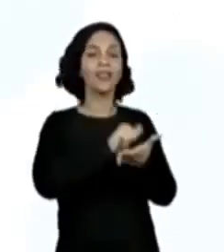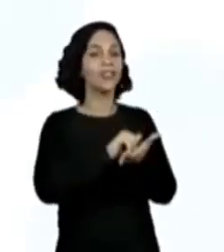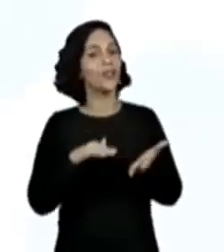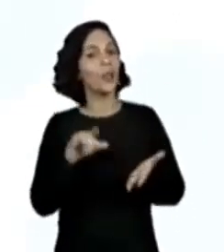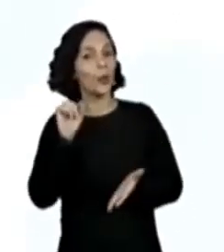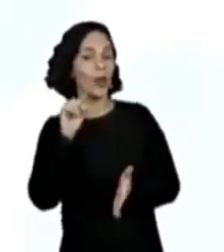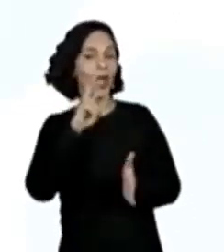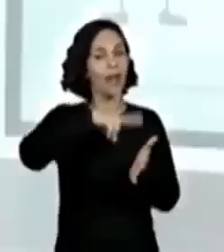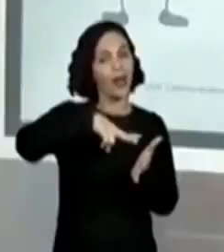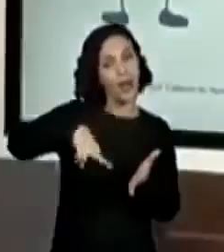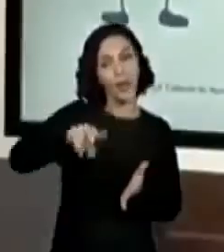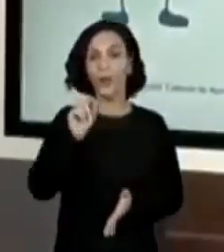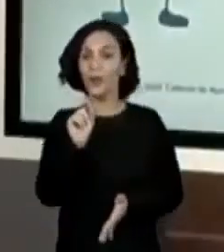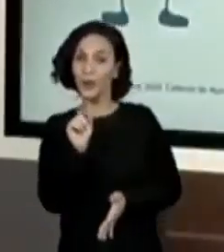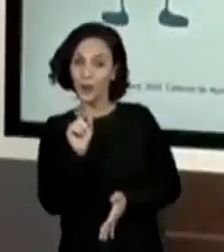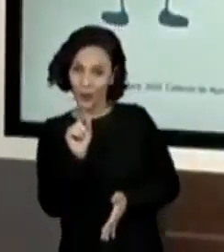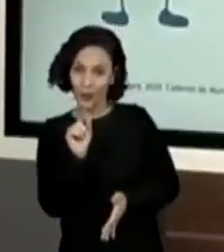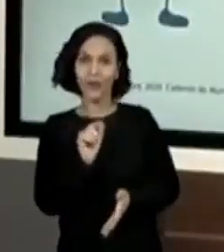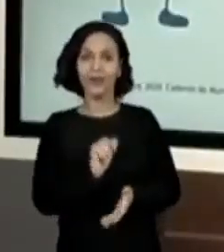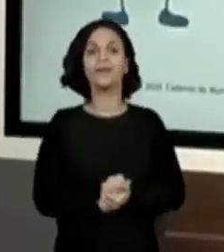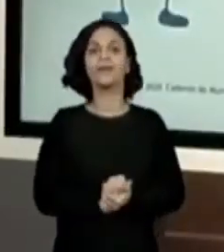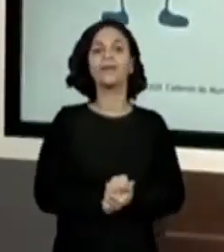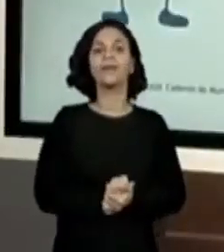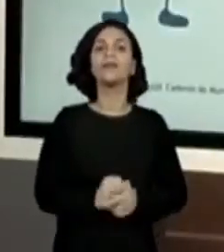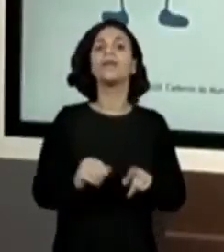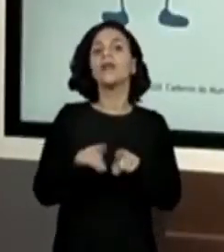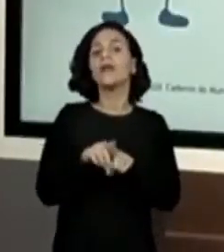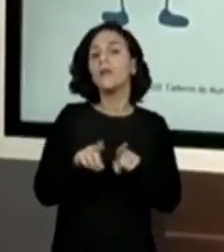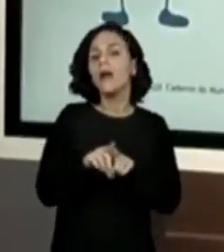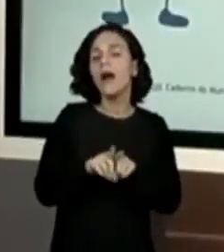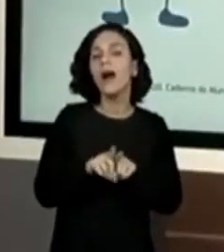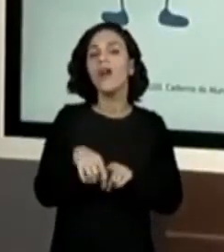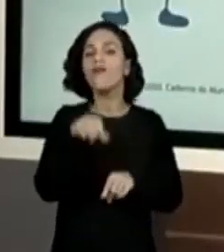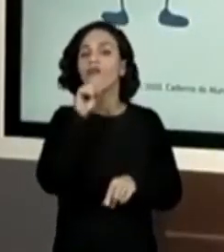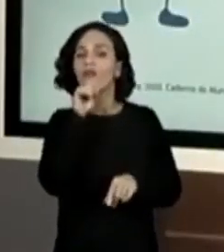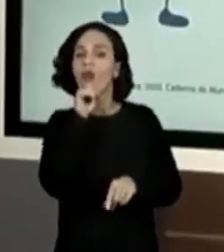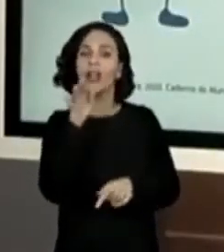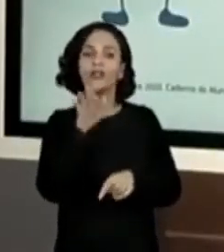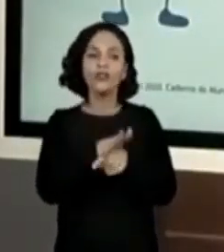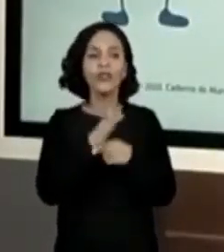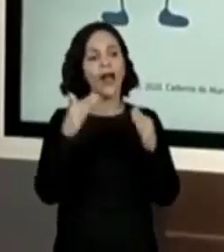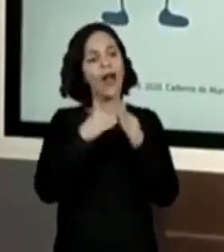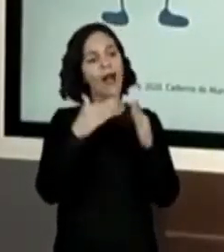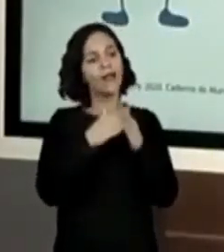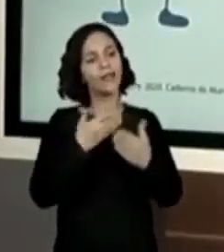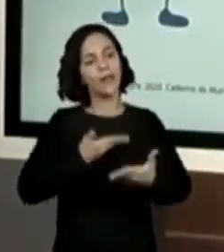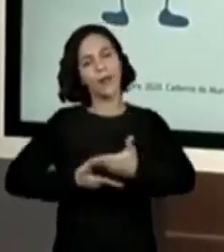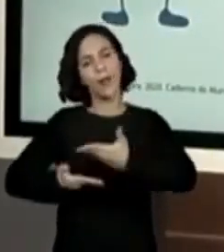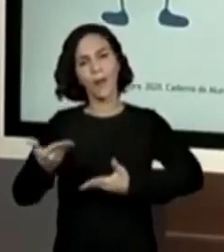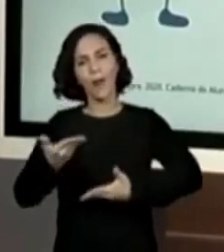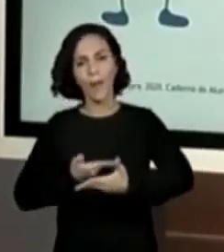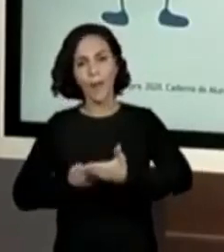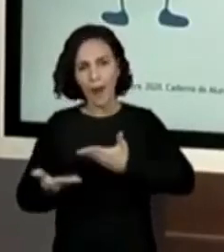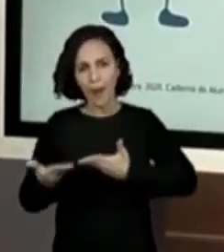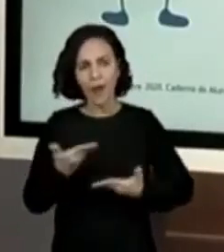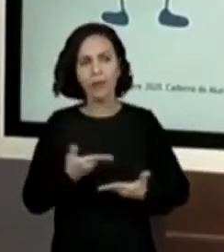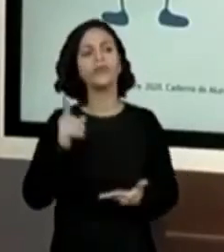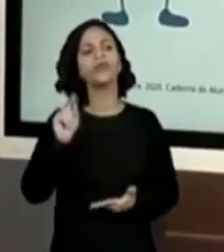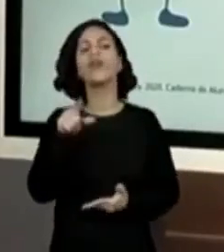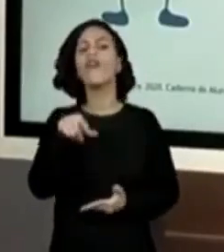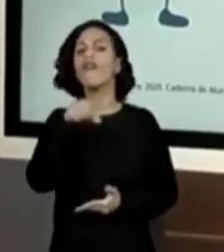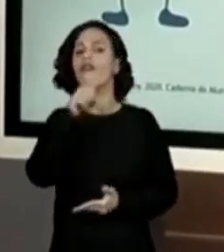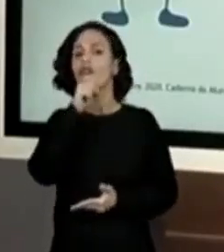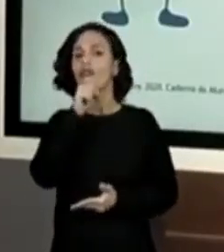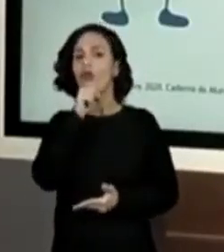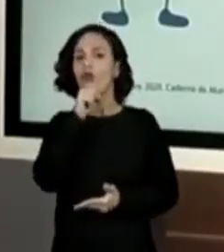as leituras que eles fizeram, ajudar os avós em algumas tarefas de casa. E os avós não deixam por menos e